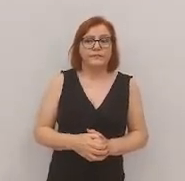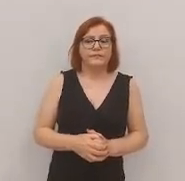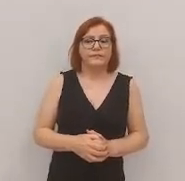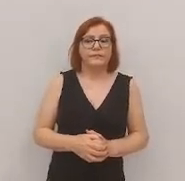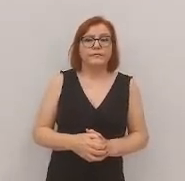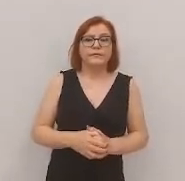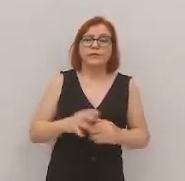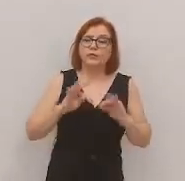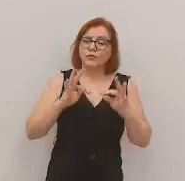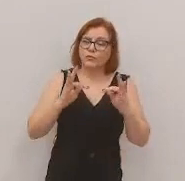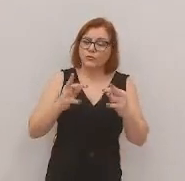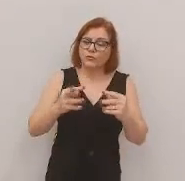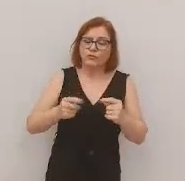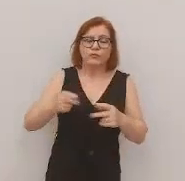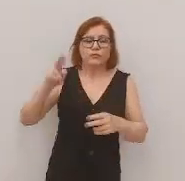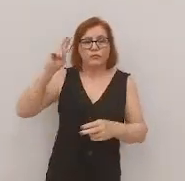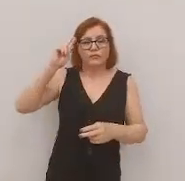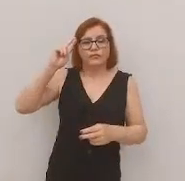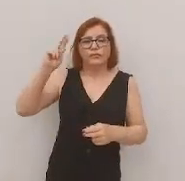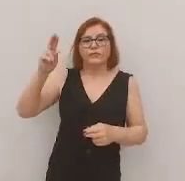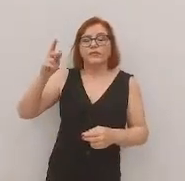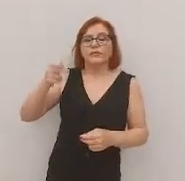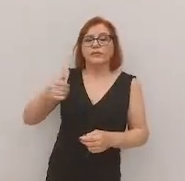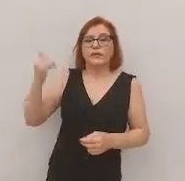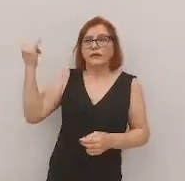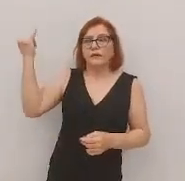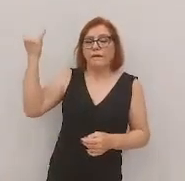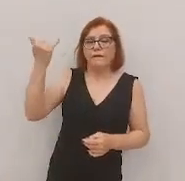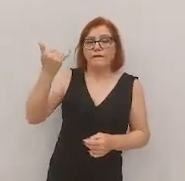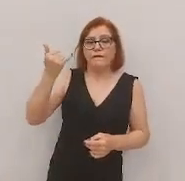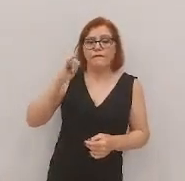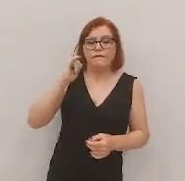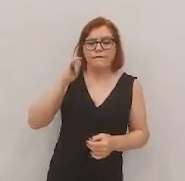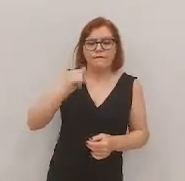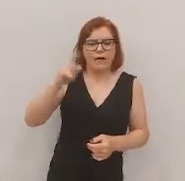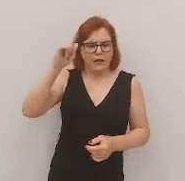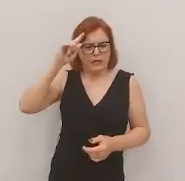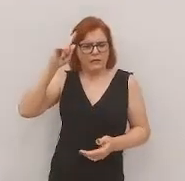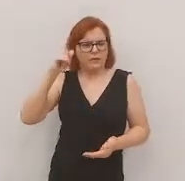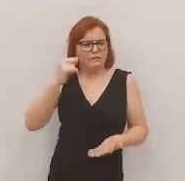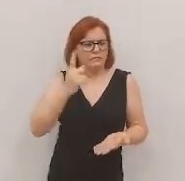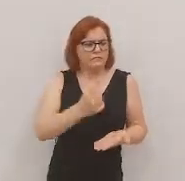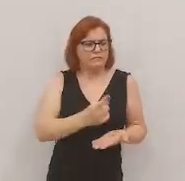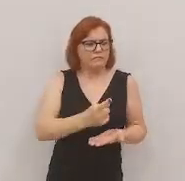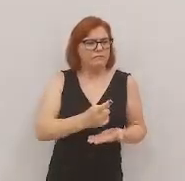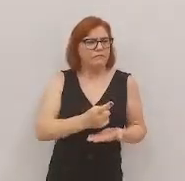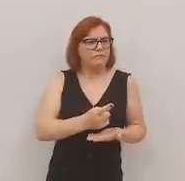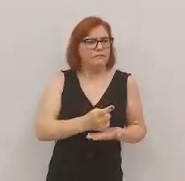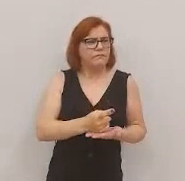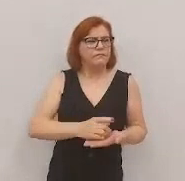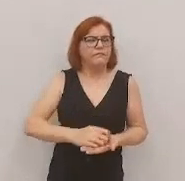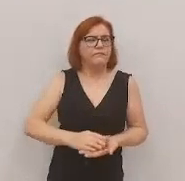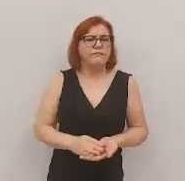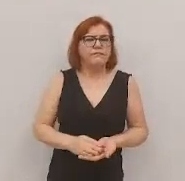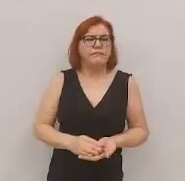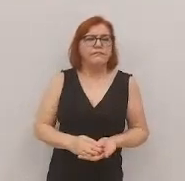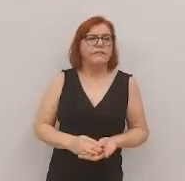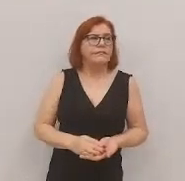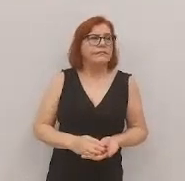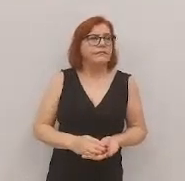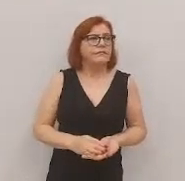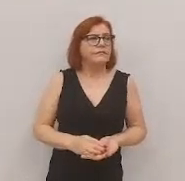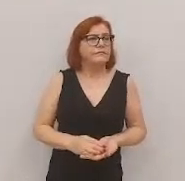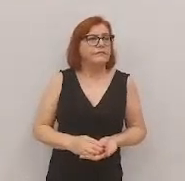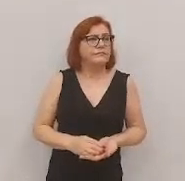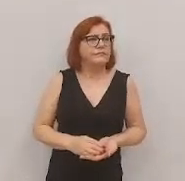que o Senhor fala, decreta, né? Aqui, sentença